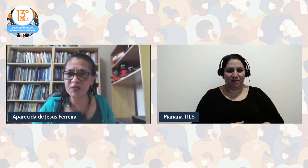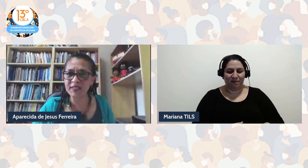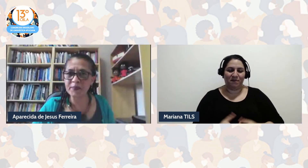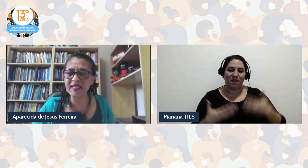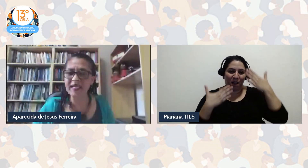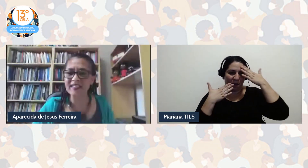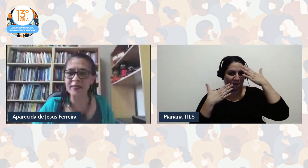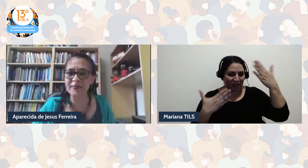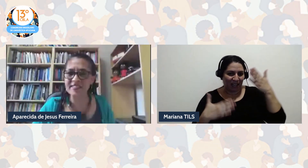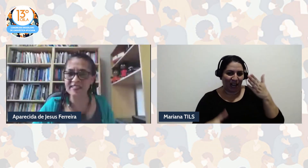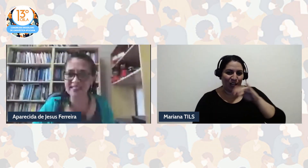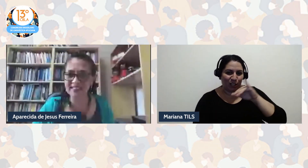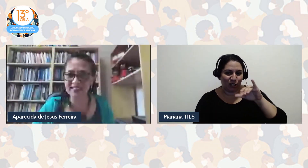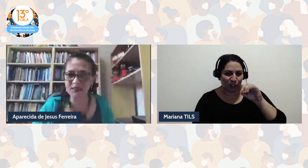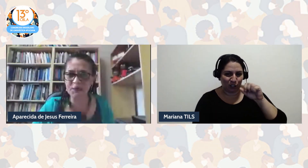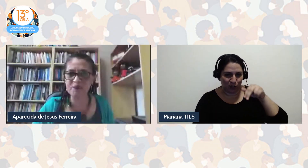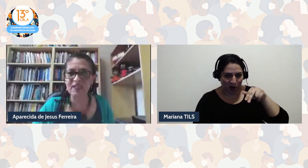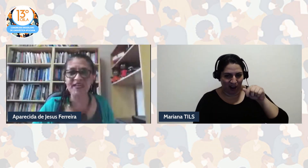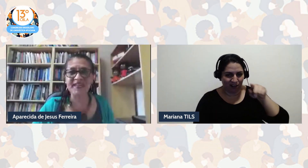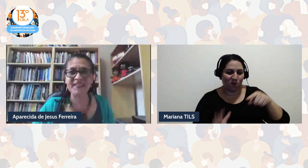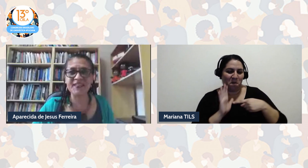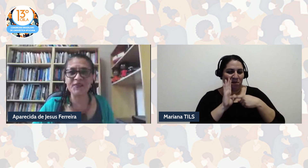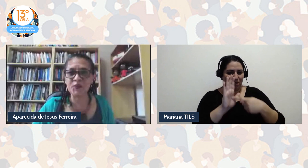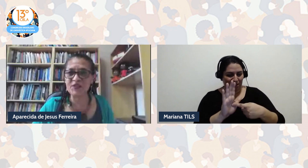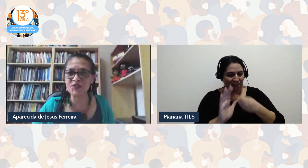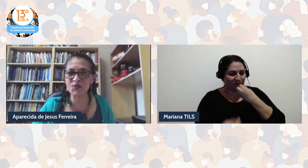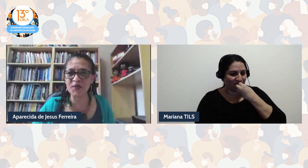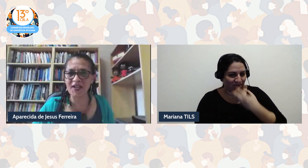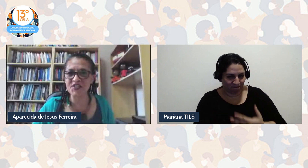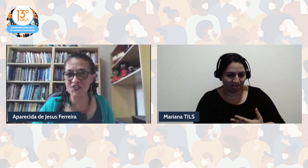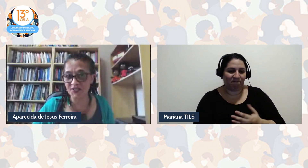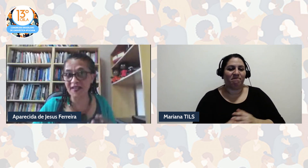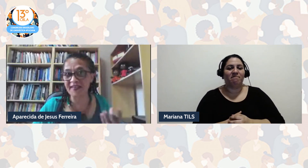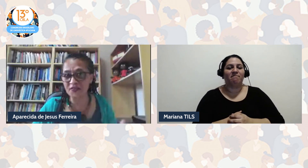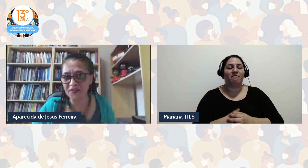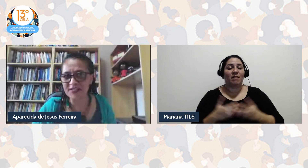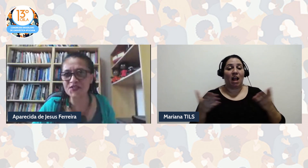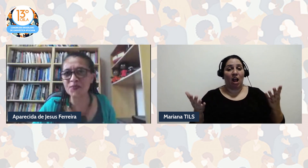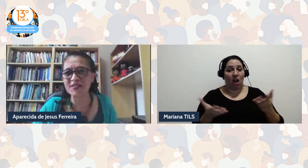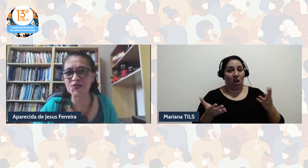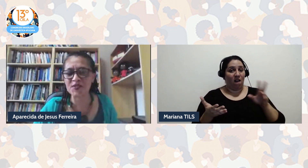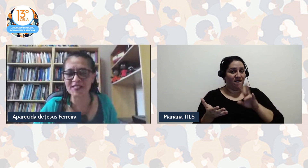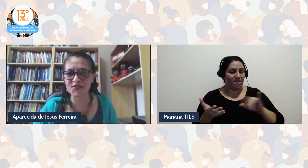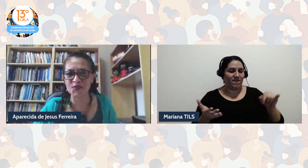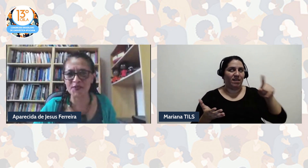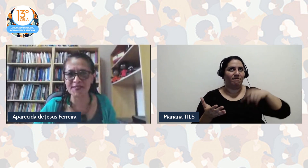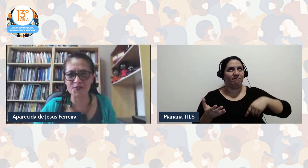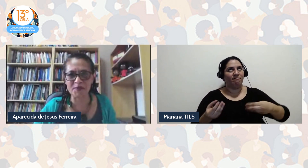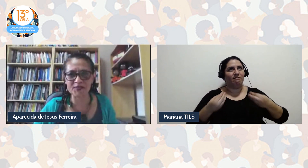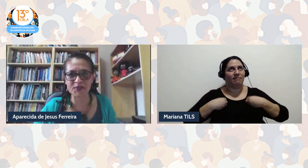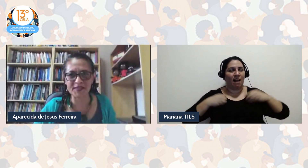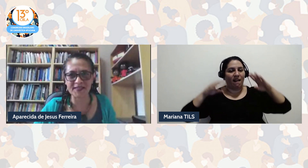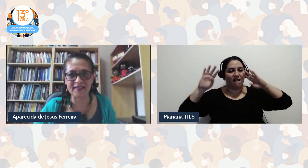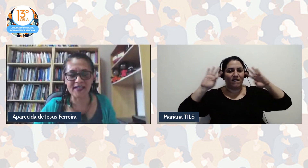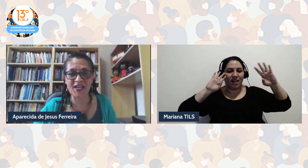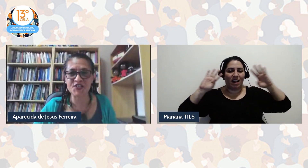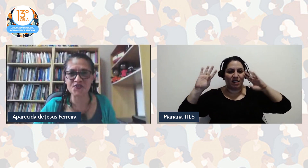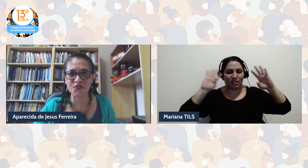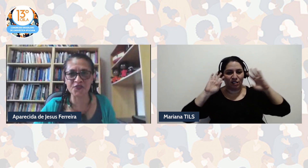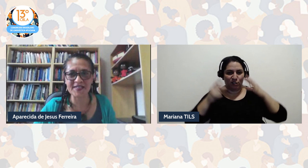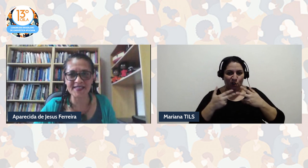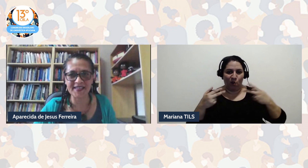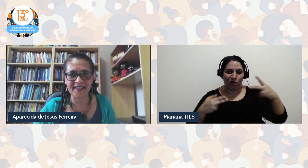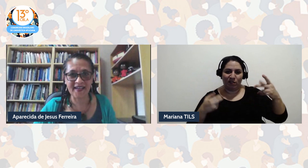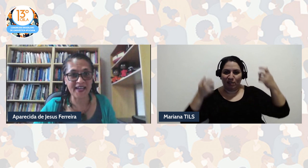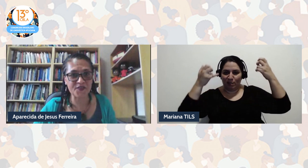Obrigada, Joana, obrigada pela apresentação. E com isso a gente daí reflete sobre as tuas questões no momento que a gente